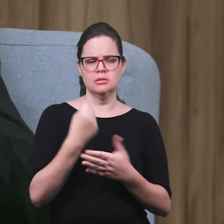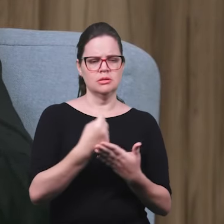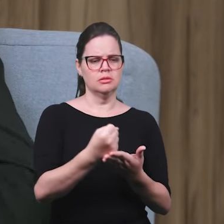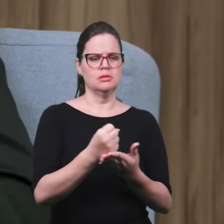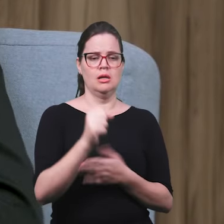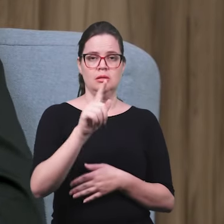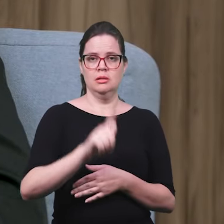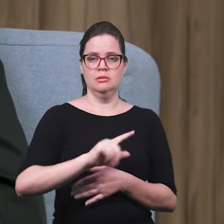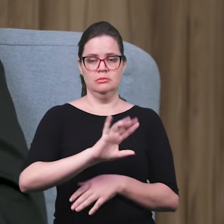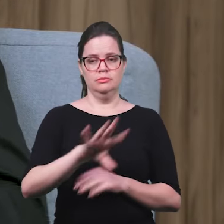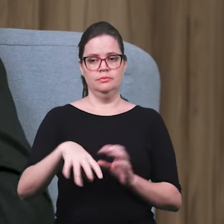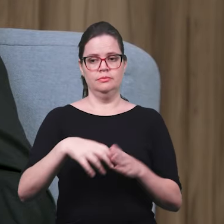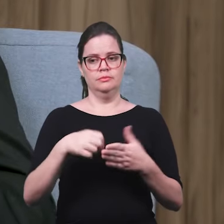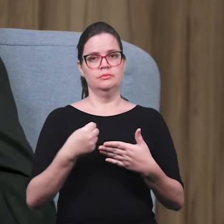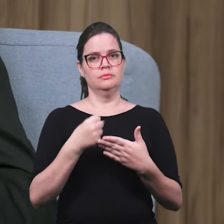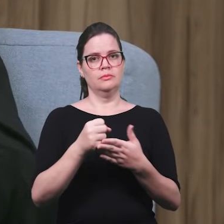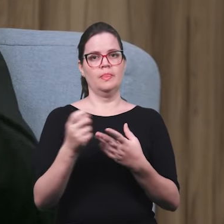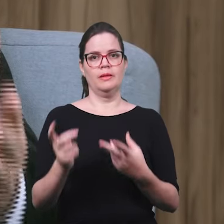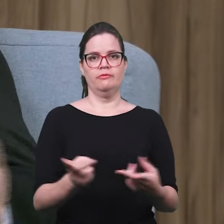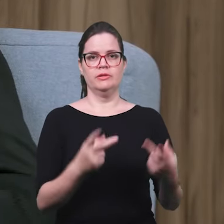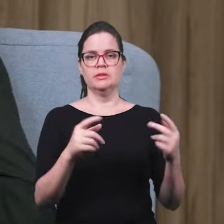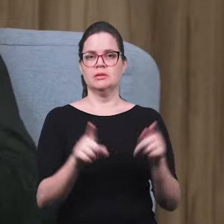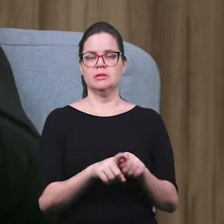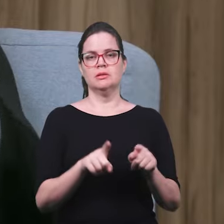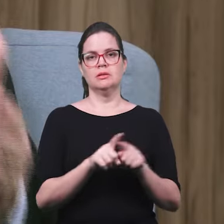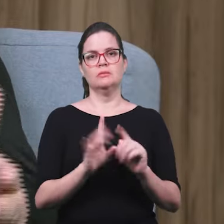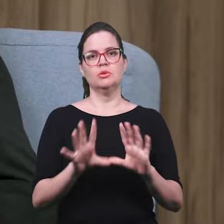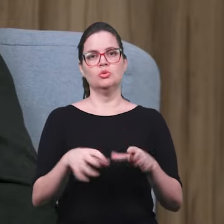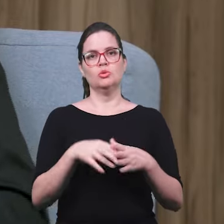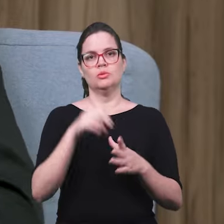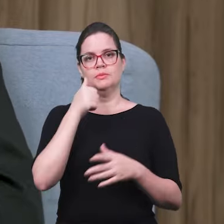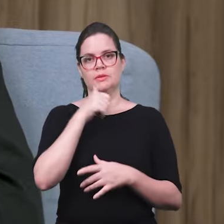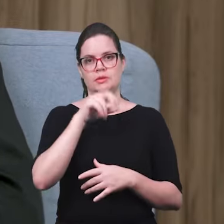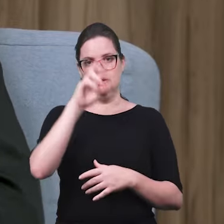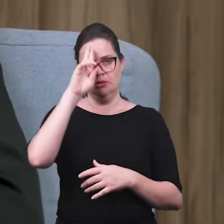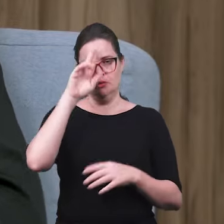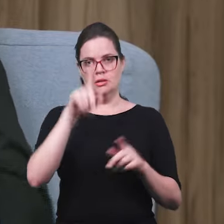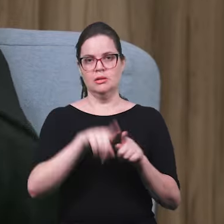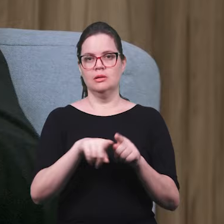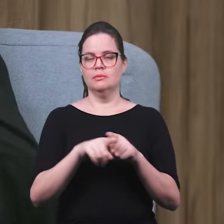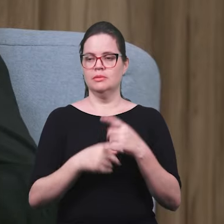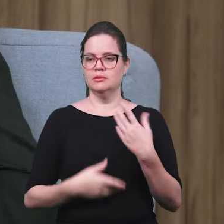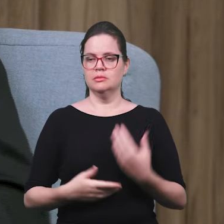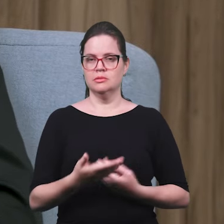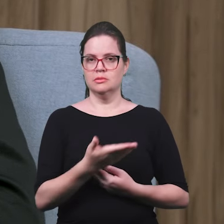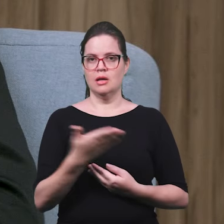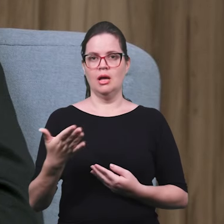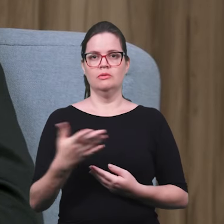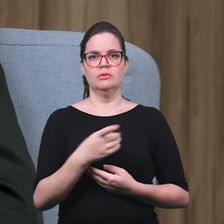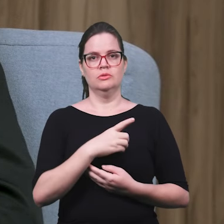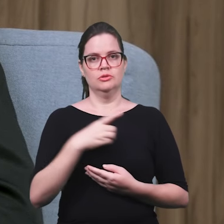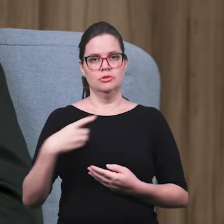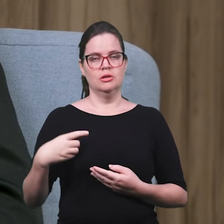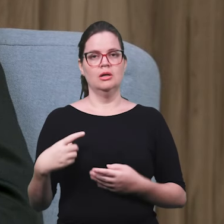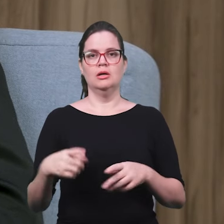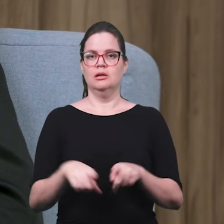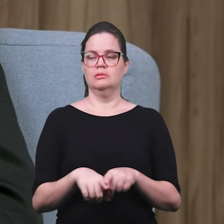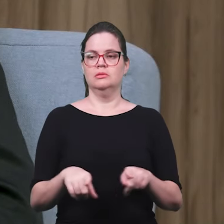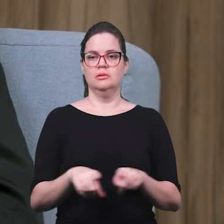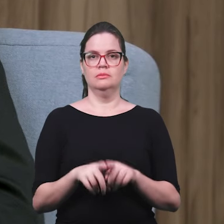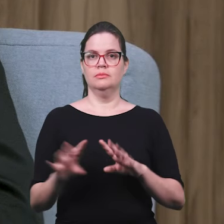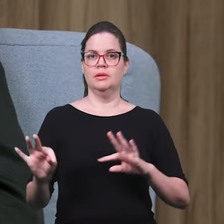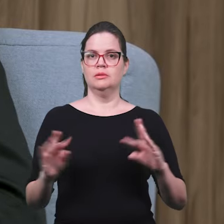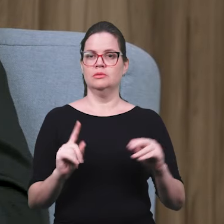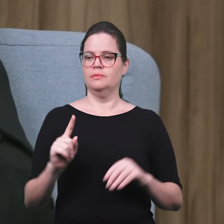sua assistência, dos grupos de assistência, né, que fazem visita, do grupo de senhoras, dos irmãos, os diáconos, que sempre têm essa atenção com os